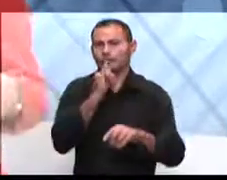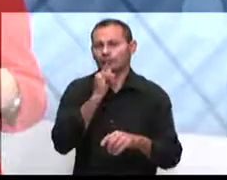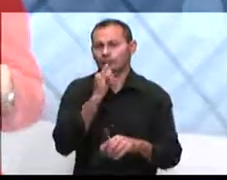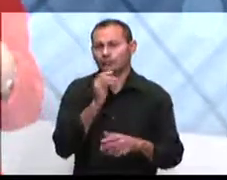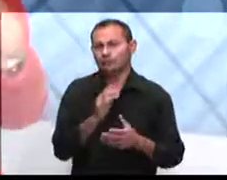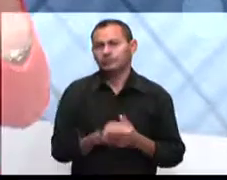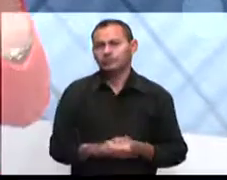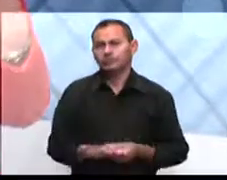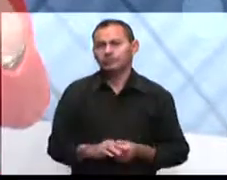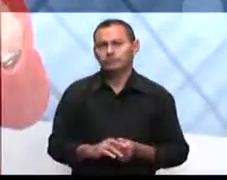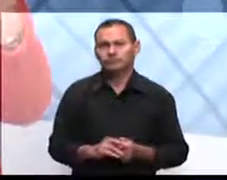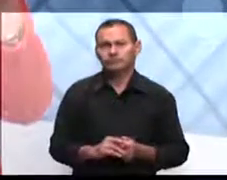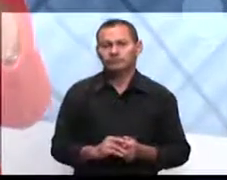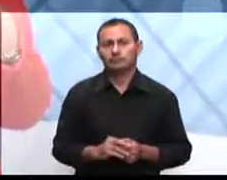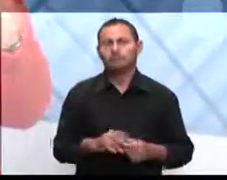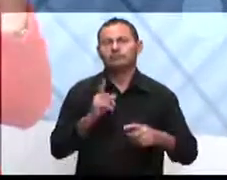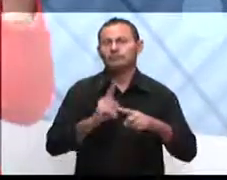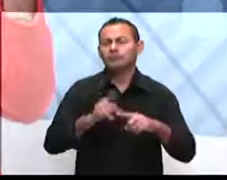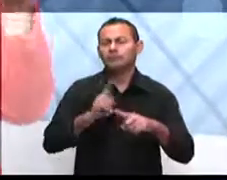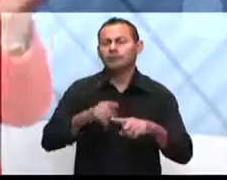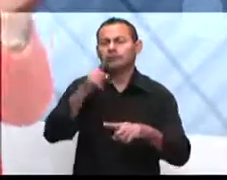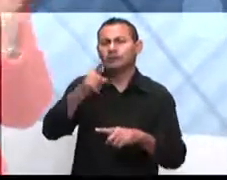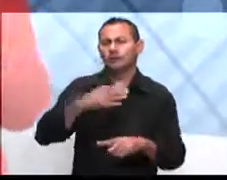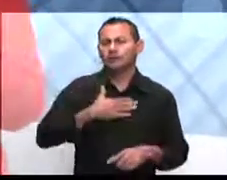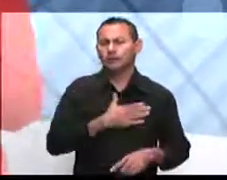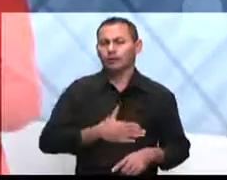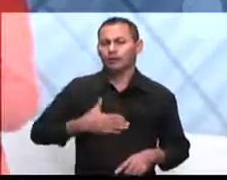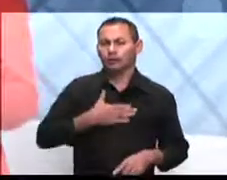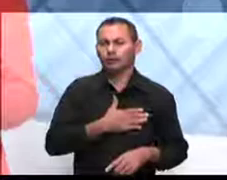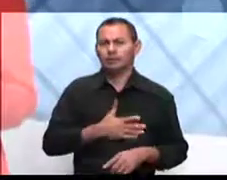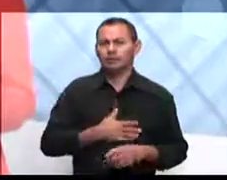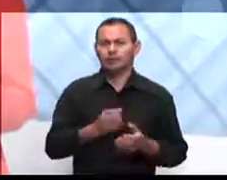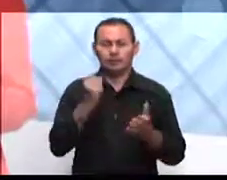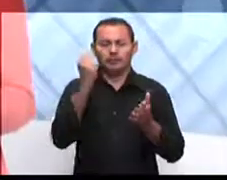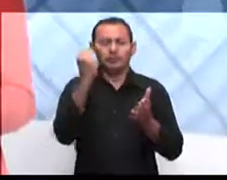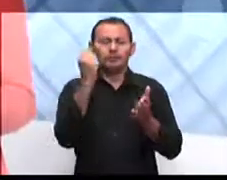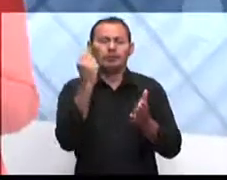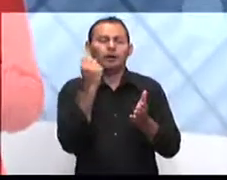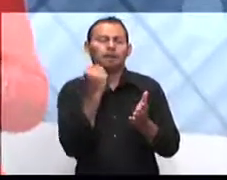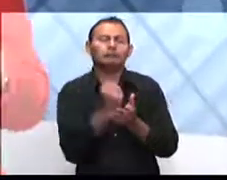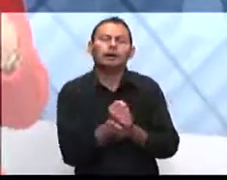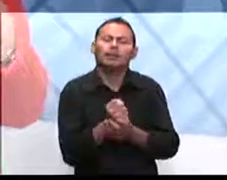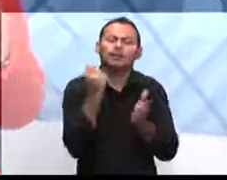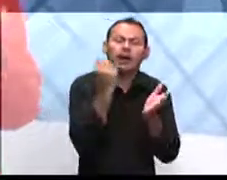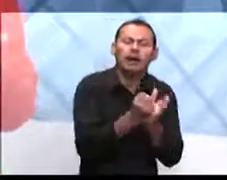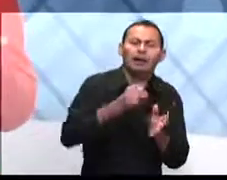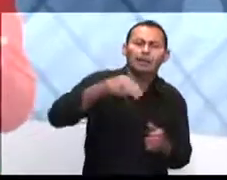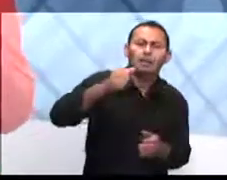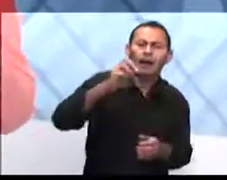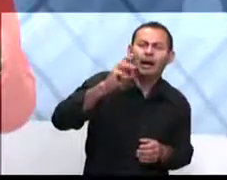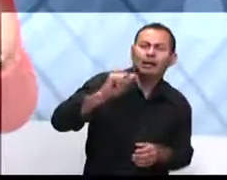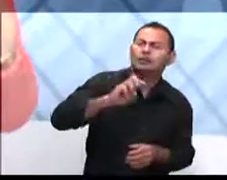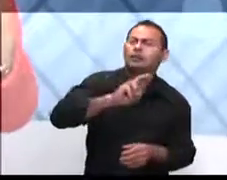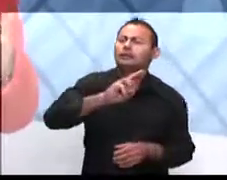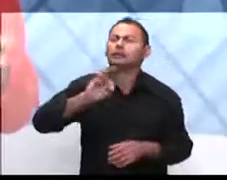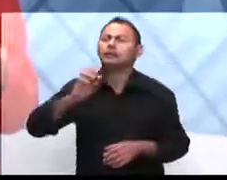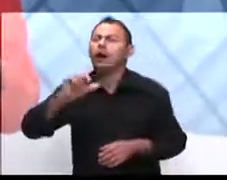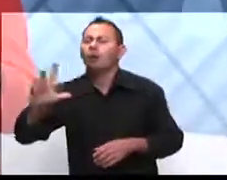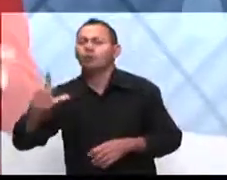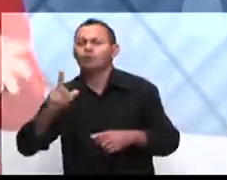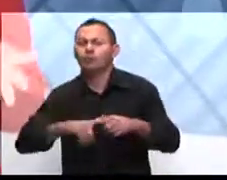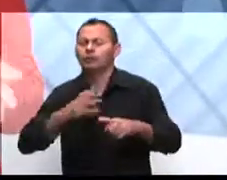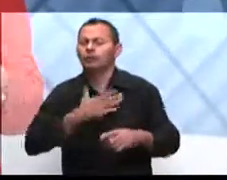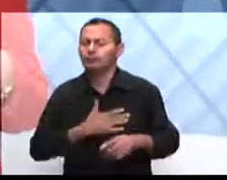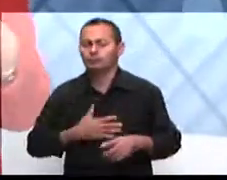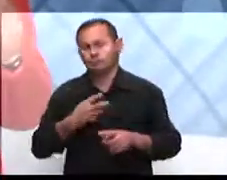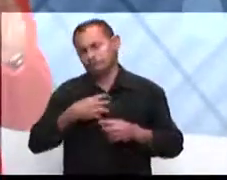exemplo, né? Por que você gosta da marca X, né? Então, são aspectos